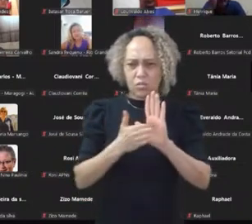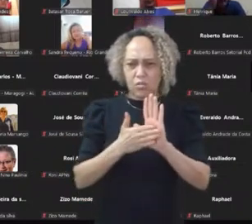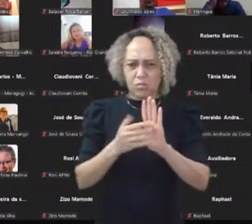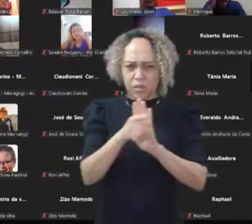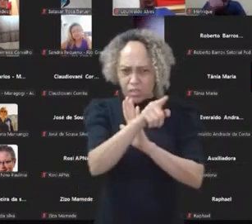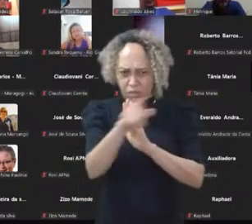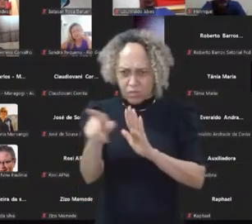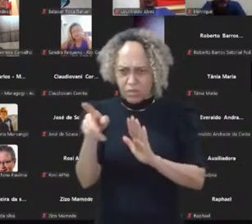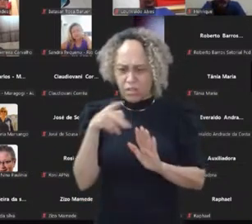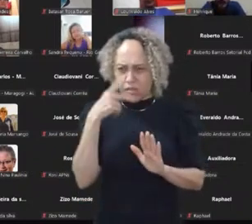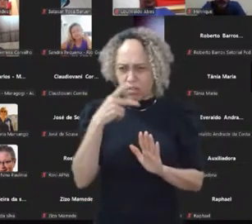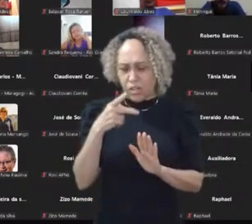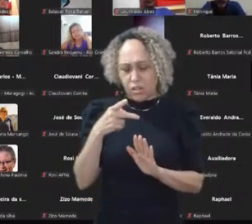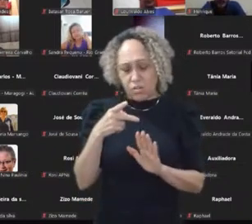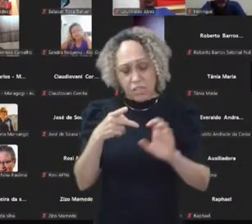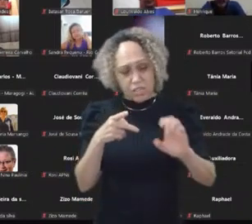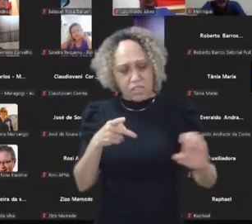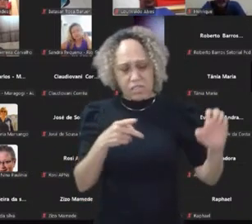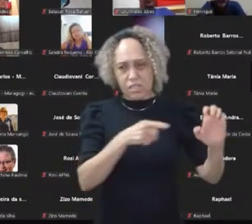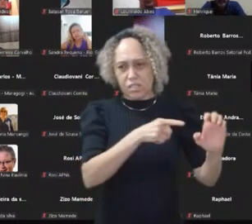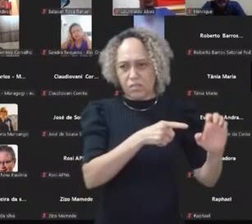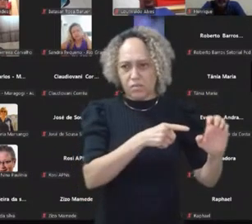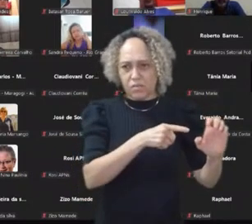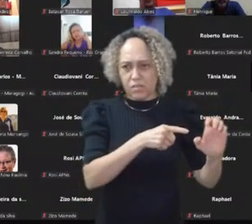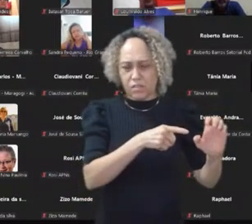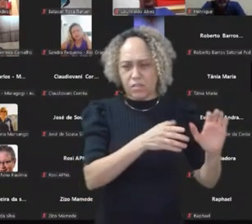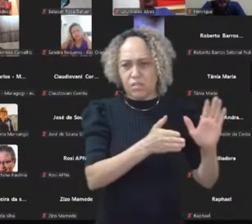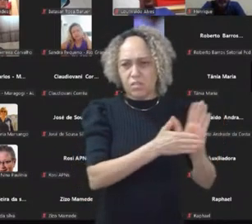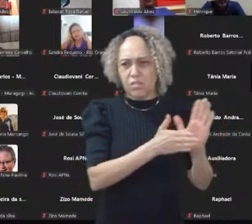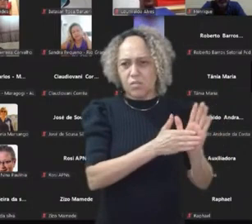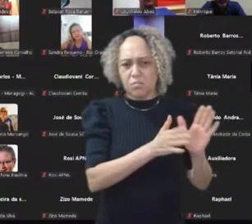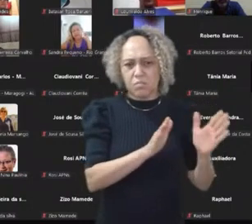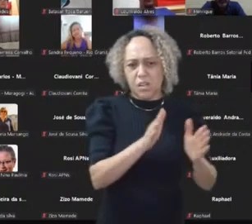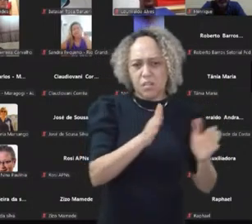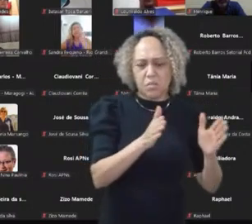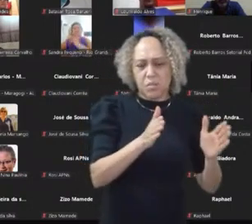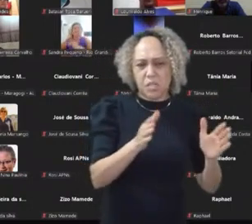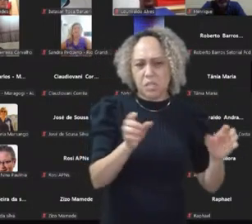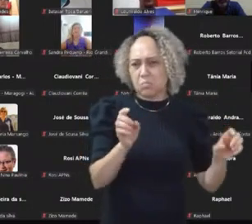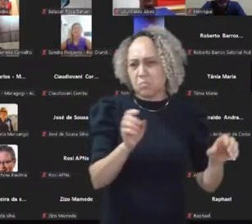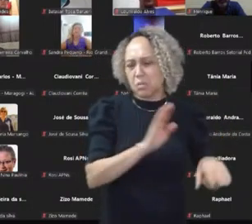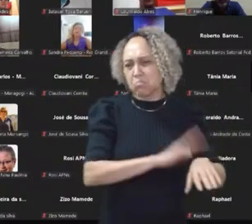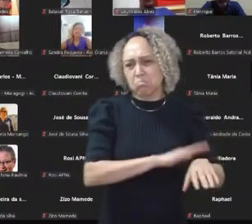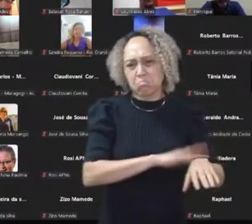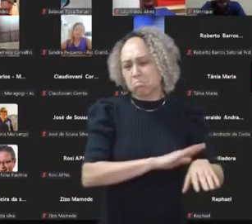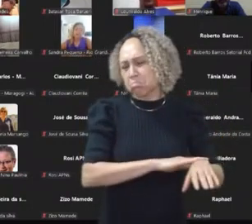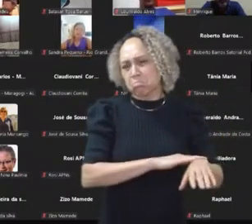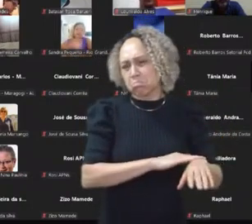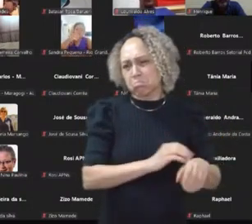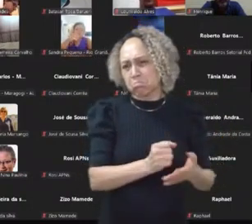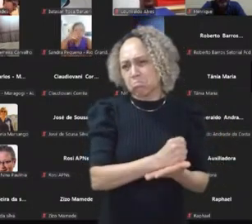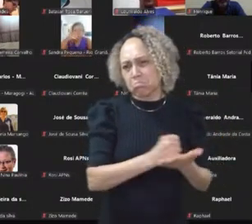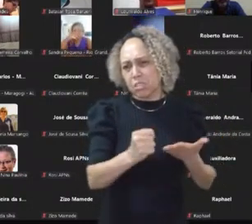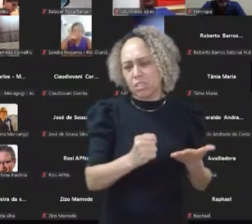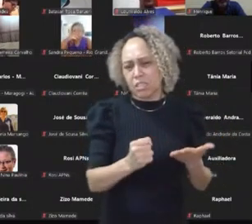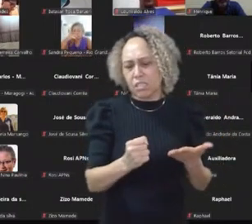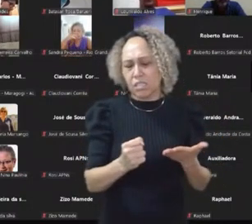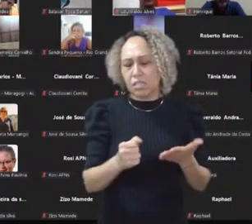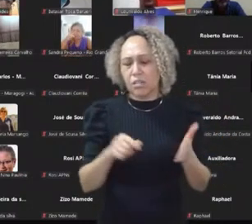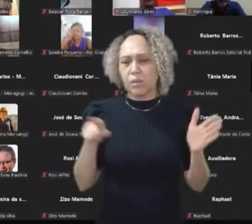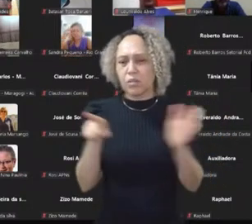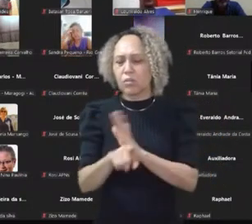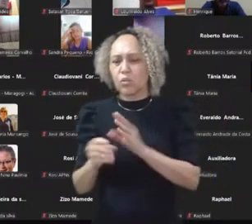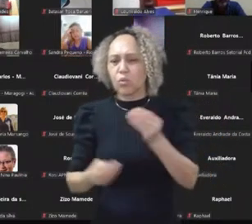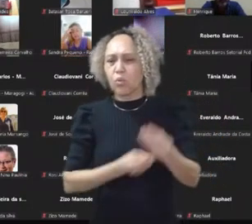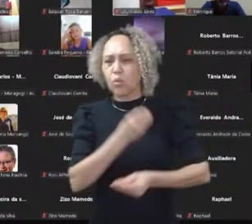consigo pensar que a esquerda fez são pautas momentâneas e que perde o timing Então como que a gente consegue dentro das redes promover um estilo de vida